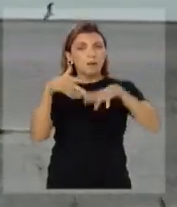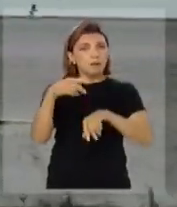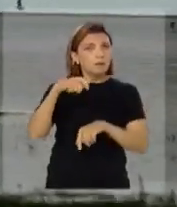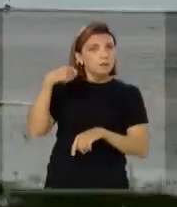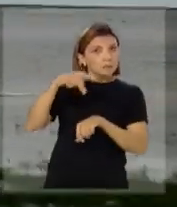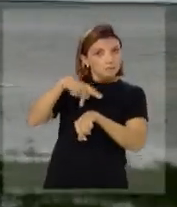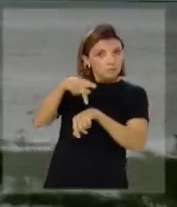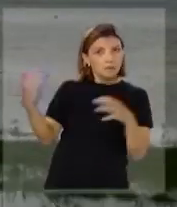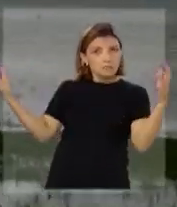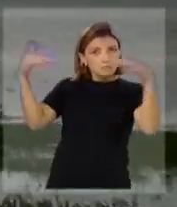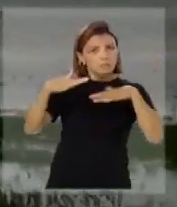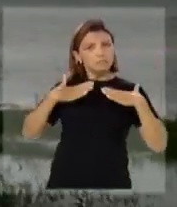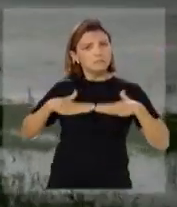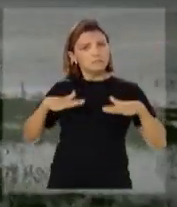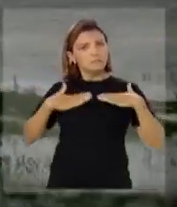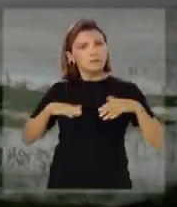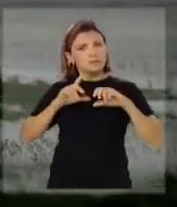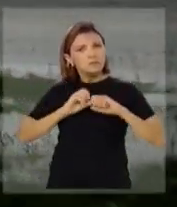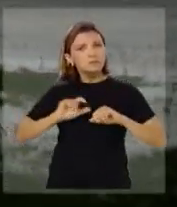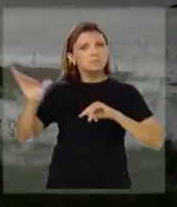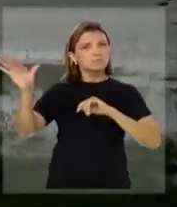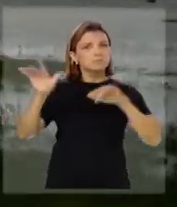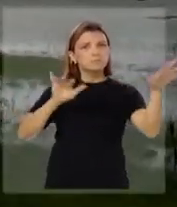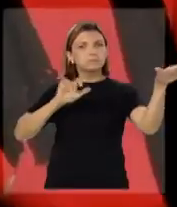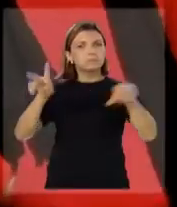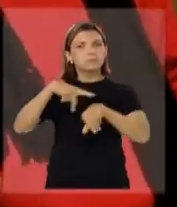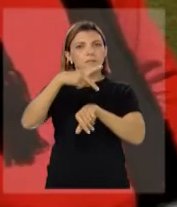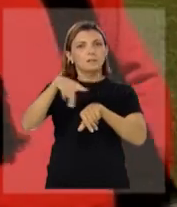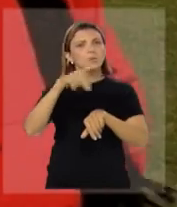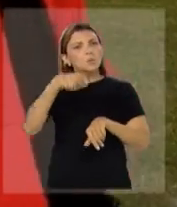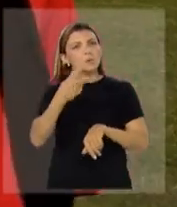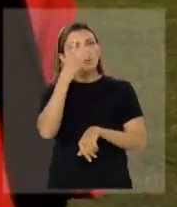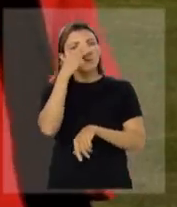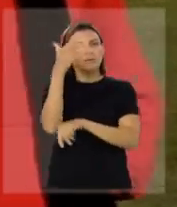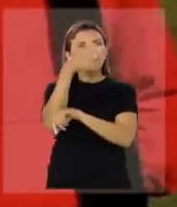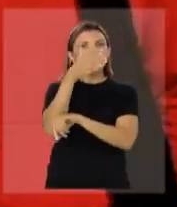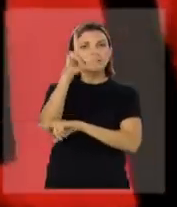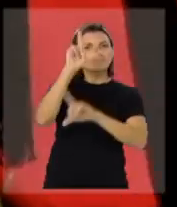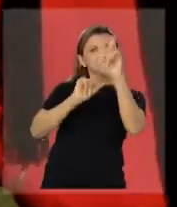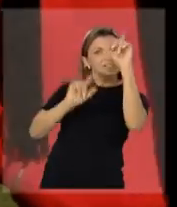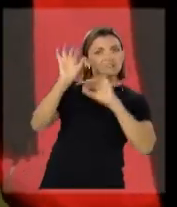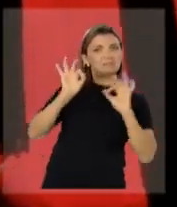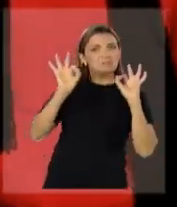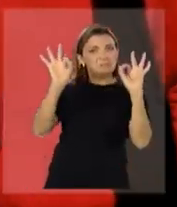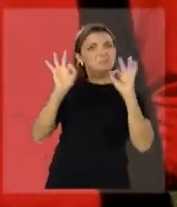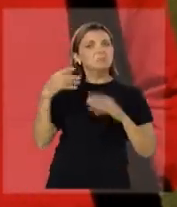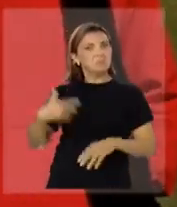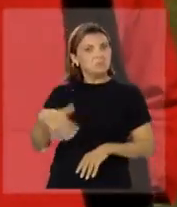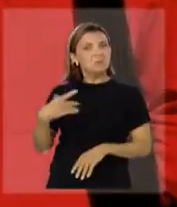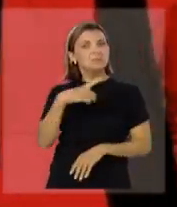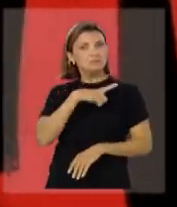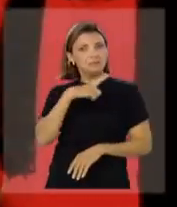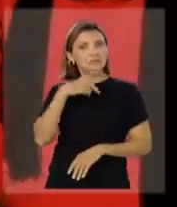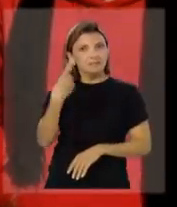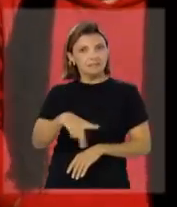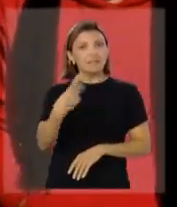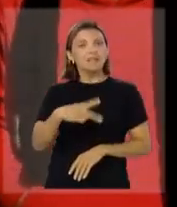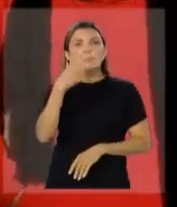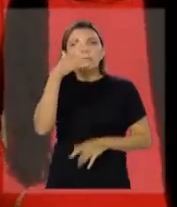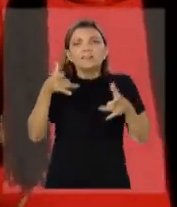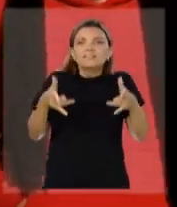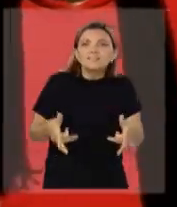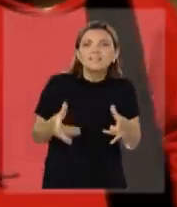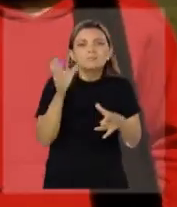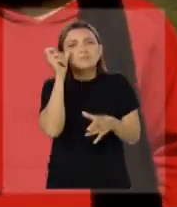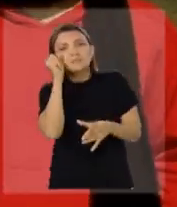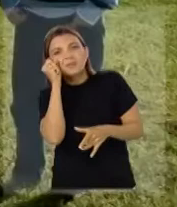aves migratórias. Elas vêm, descansam e depois seguem sua viagem. Poxa, é um hotel 5 estrelas para esses turistas de asas, hein? E um